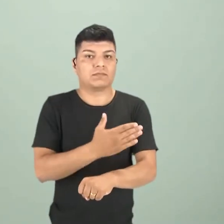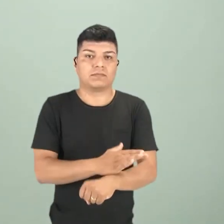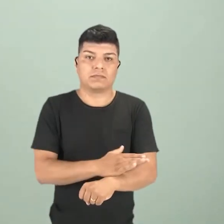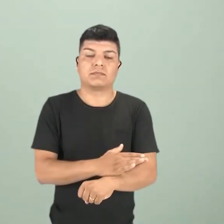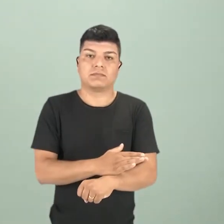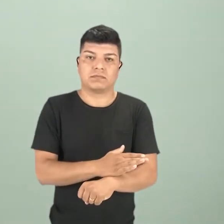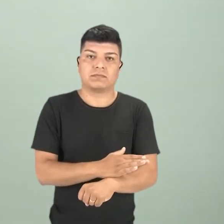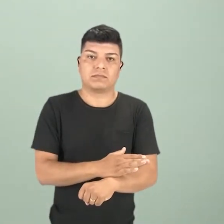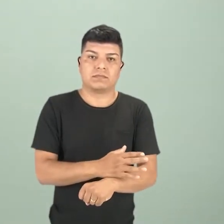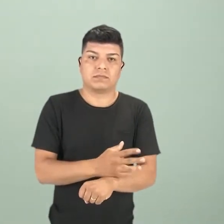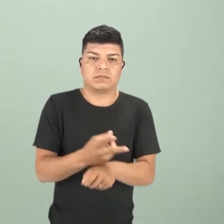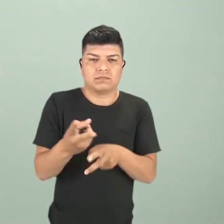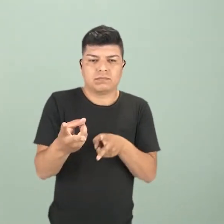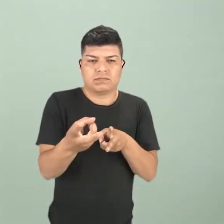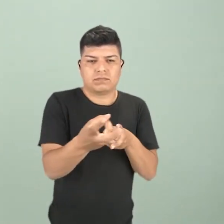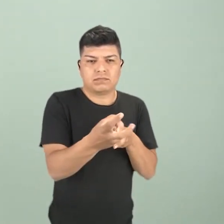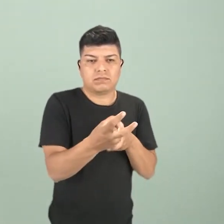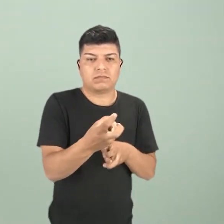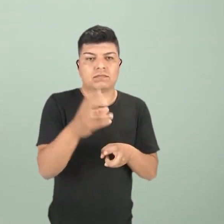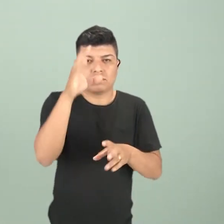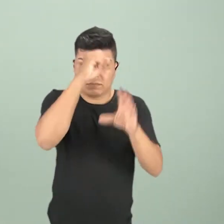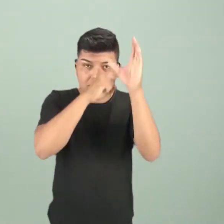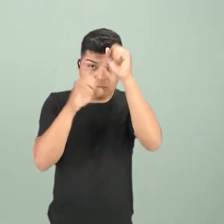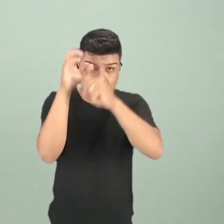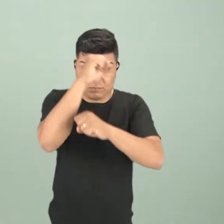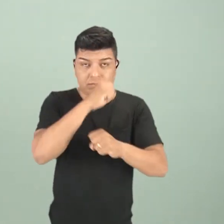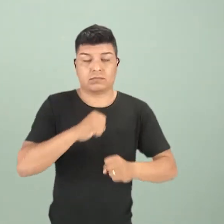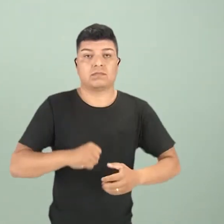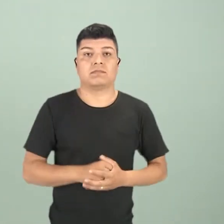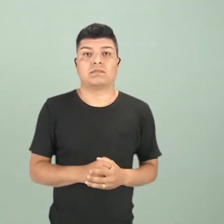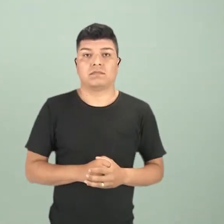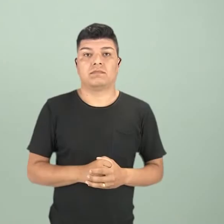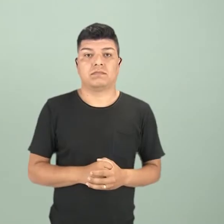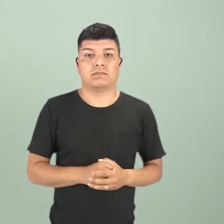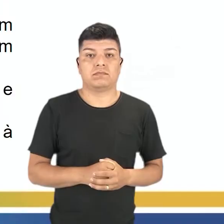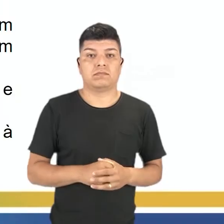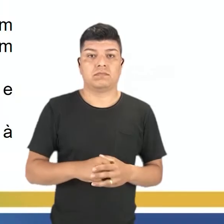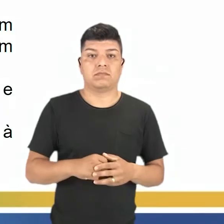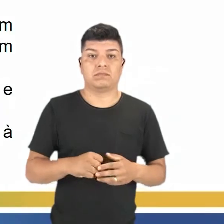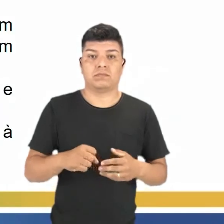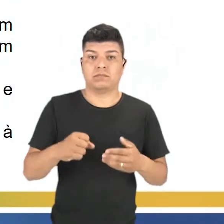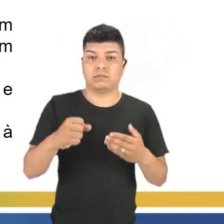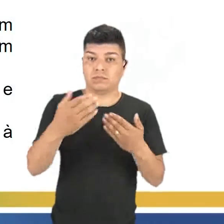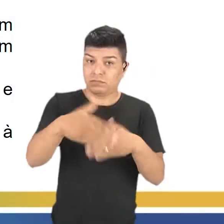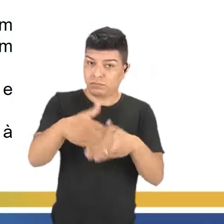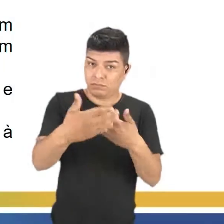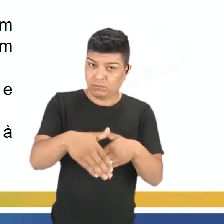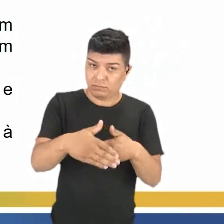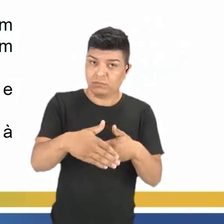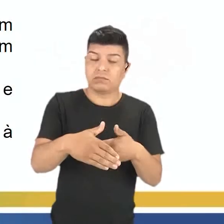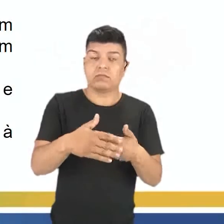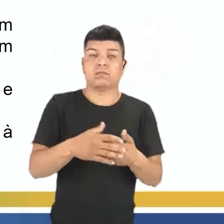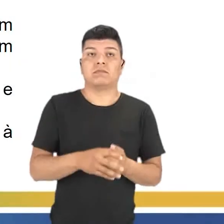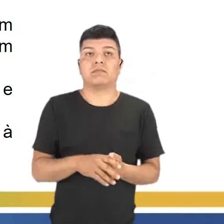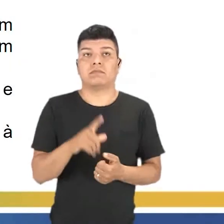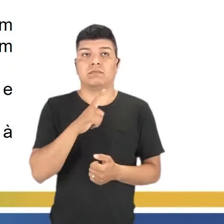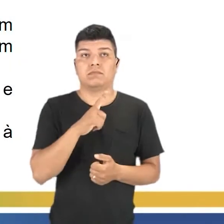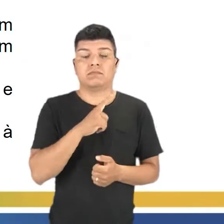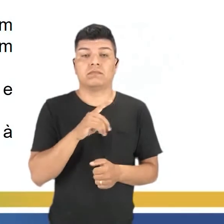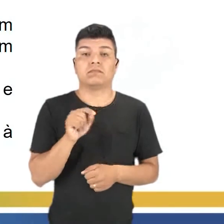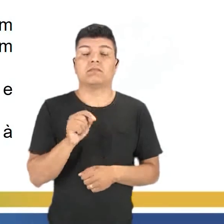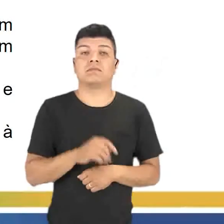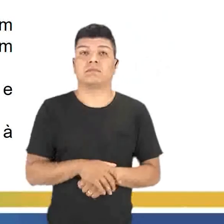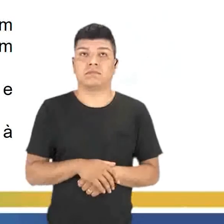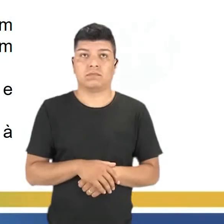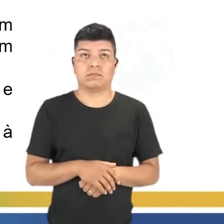treina, que você faz ali a sua verificação de aprendizagem. Tirado de um vestibular, de